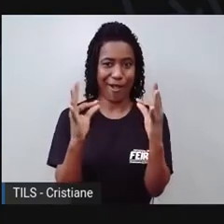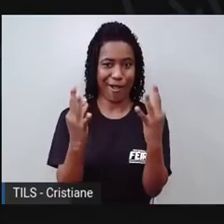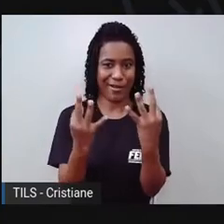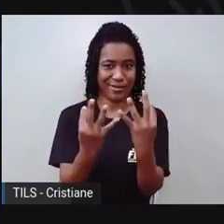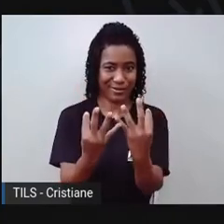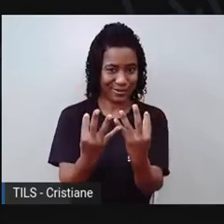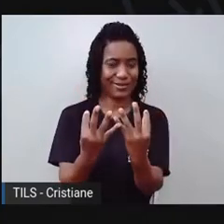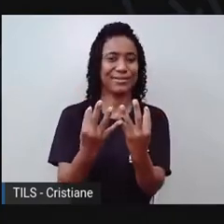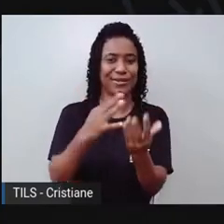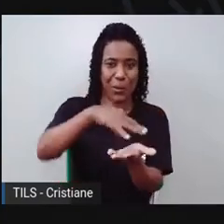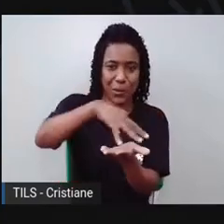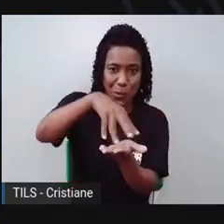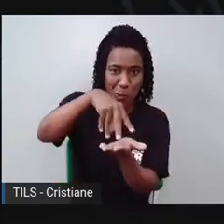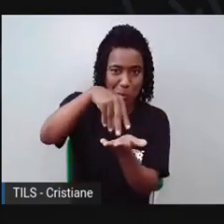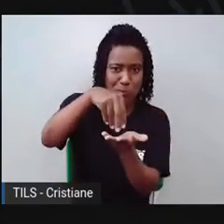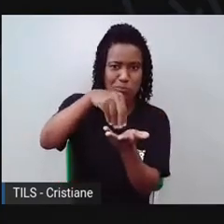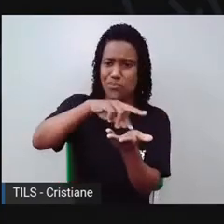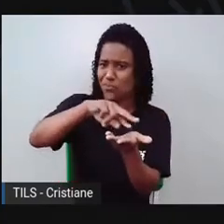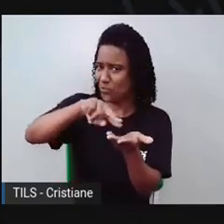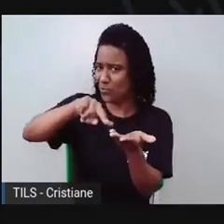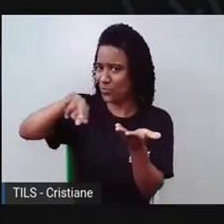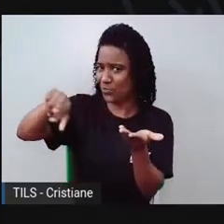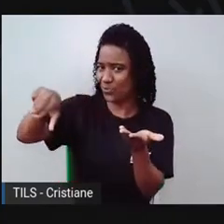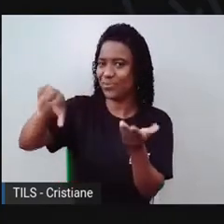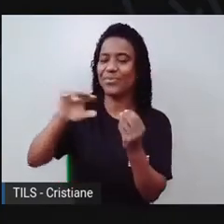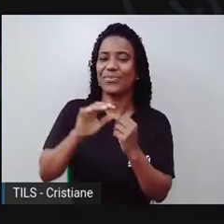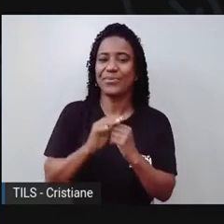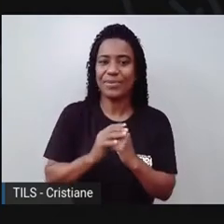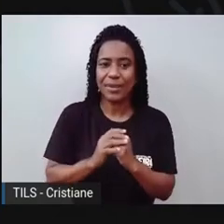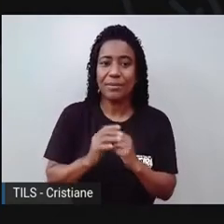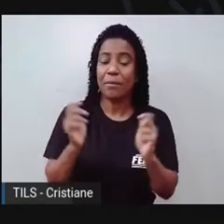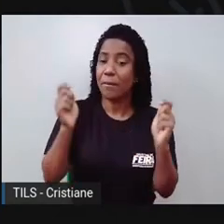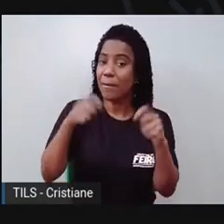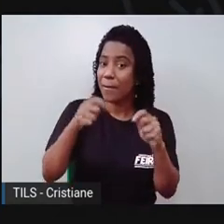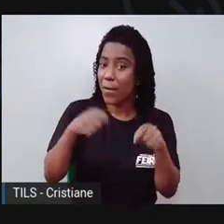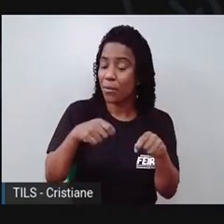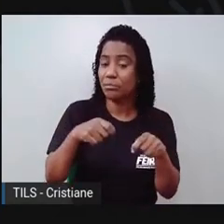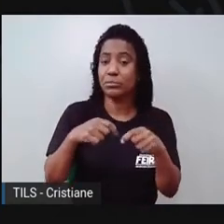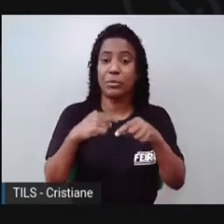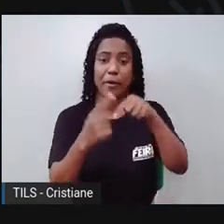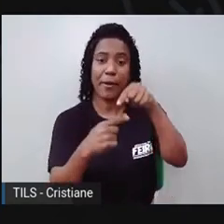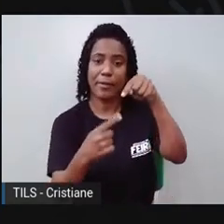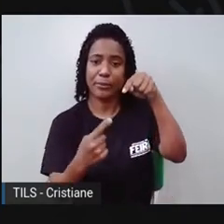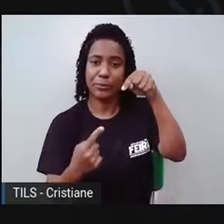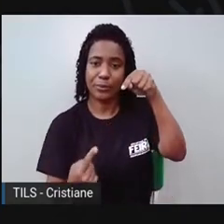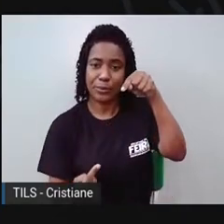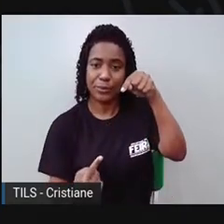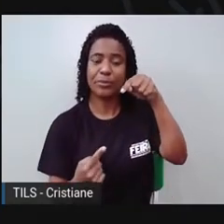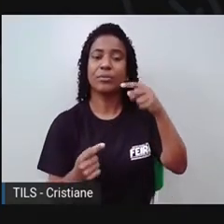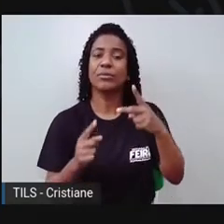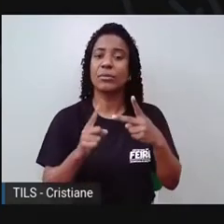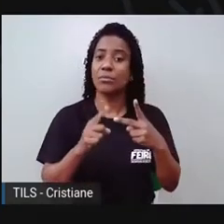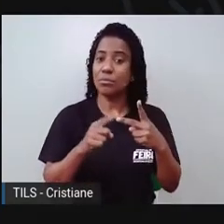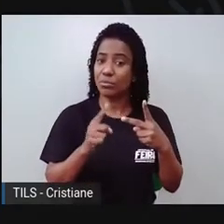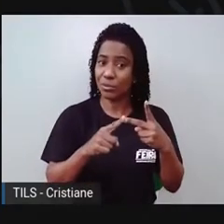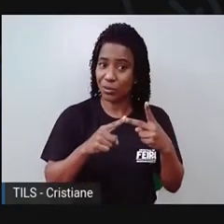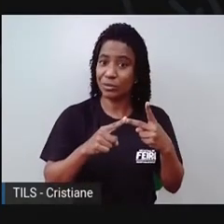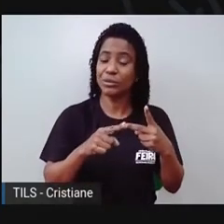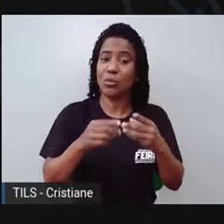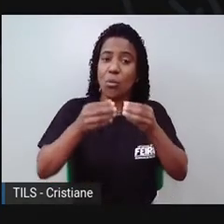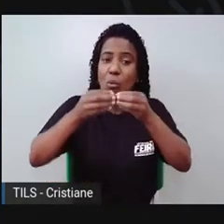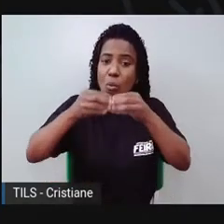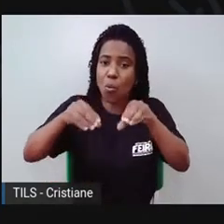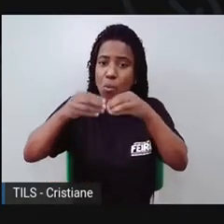gente pode, né, aproveitar também papel de caderno, aquelas caixas de ovos, né,